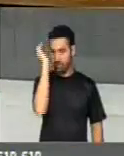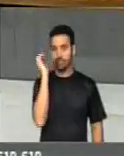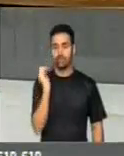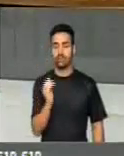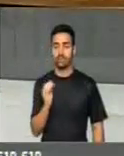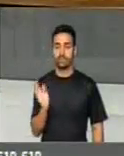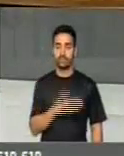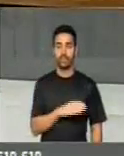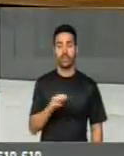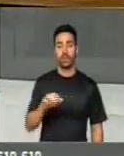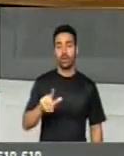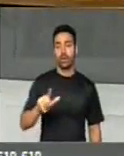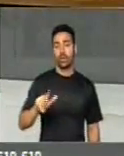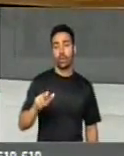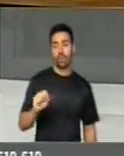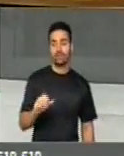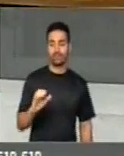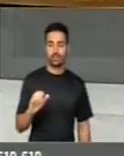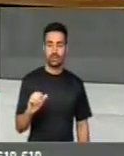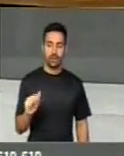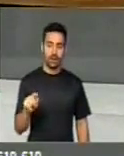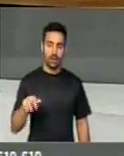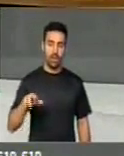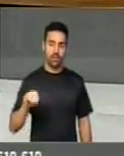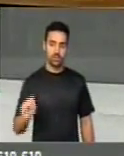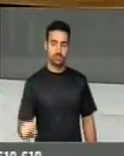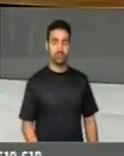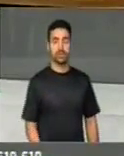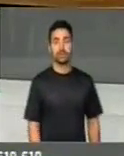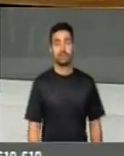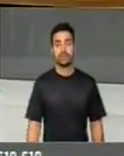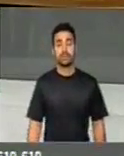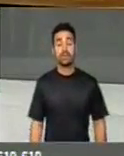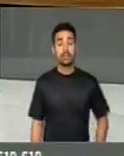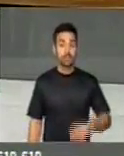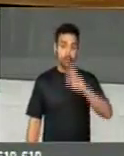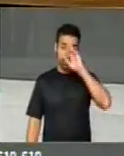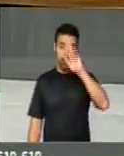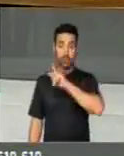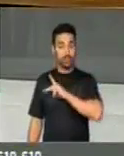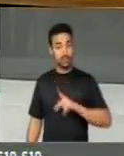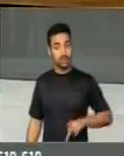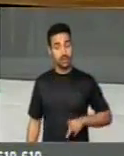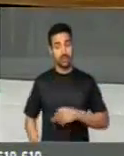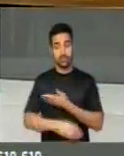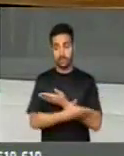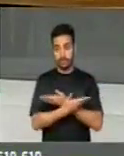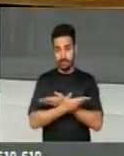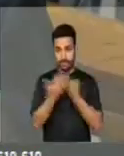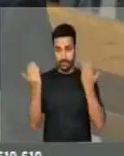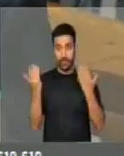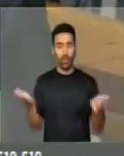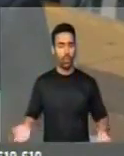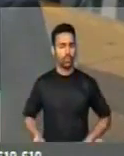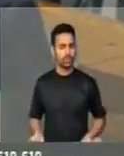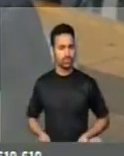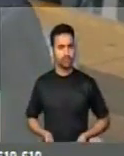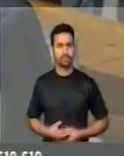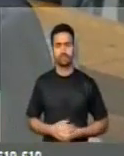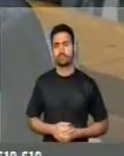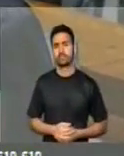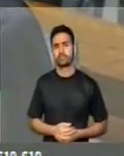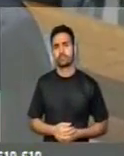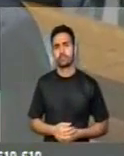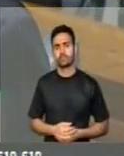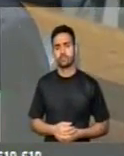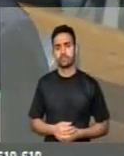Brasil. Luiz Carlos Raul, um minuto. Senhor presidente, senhoras e senhores, hoje